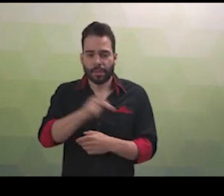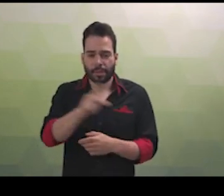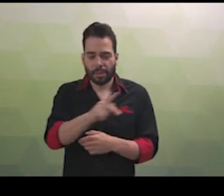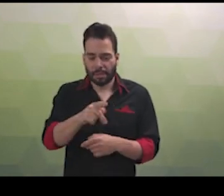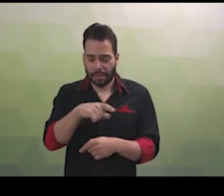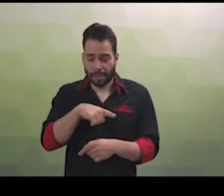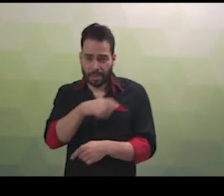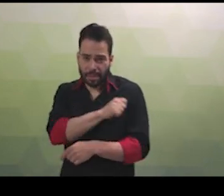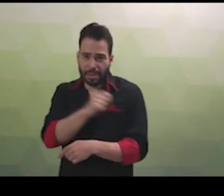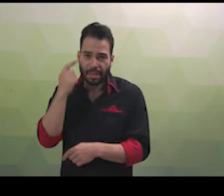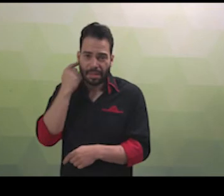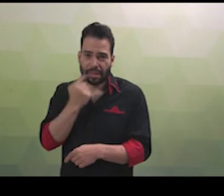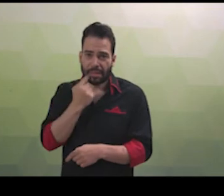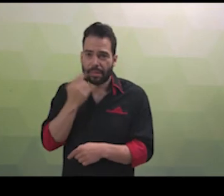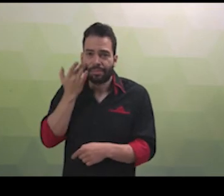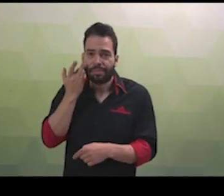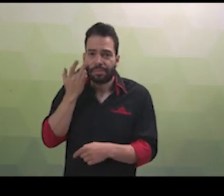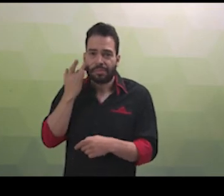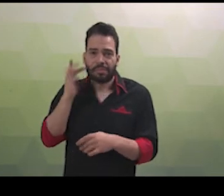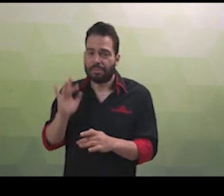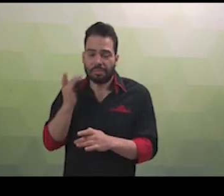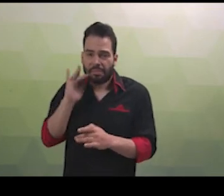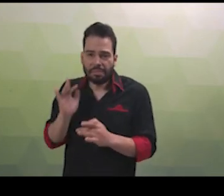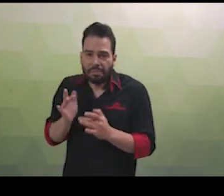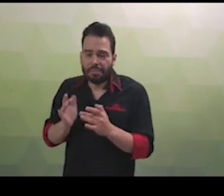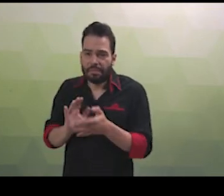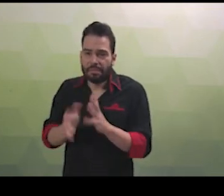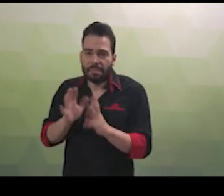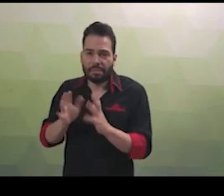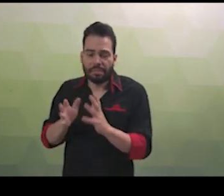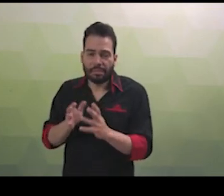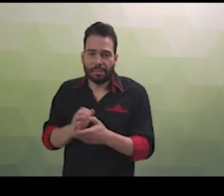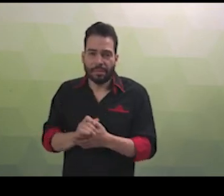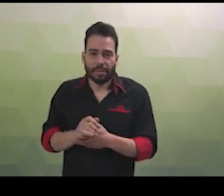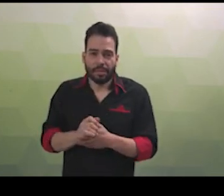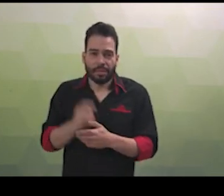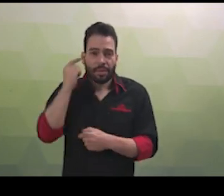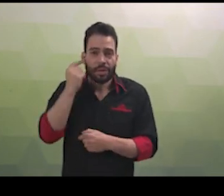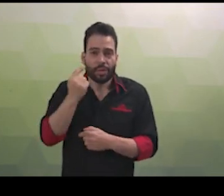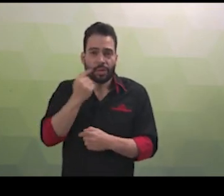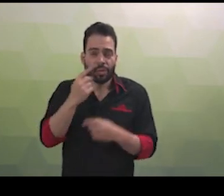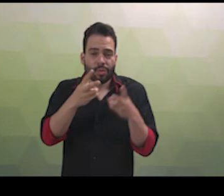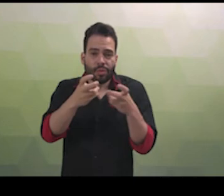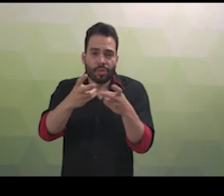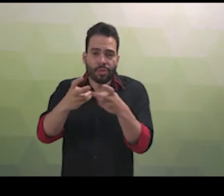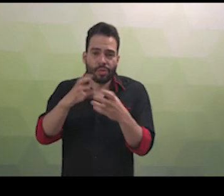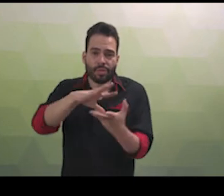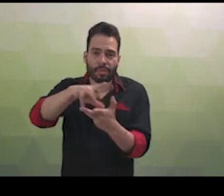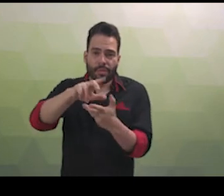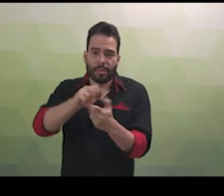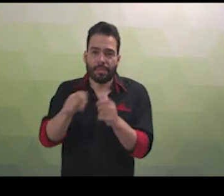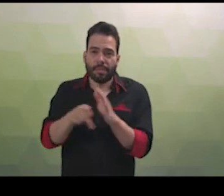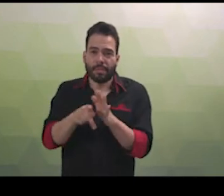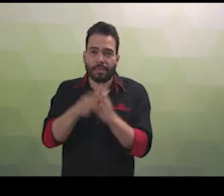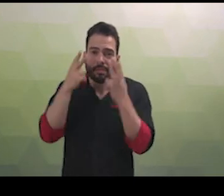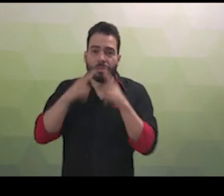surdo, mas que não sabe a Libras de maneira aprofundada. O surdo é um sujeito que percebe o mundo principalmente pelo